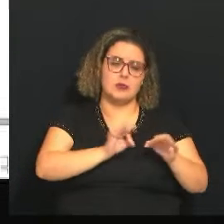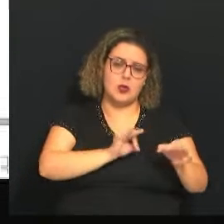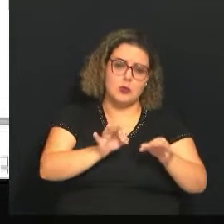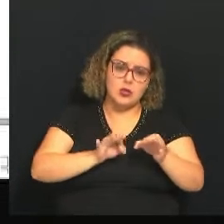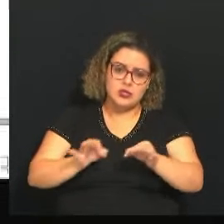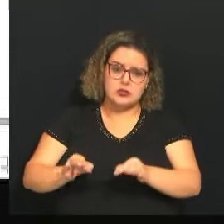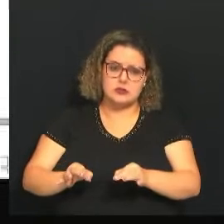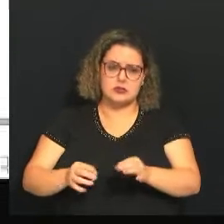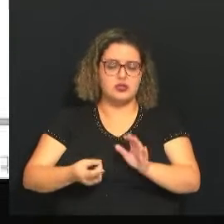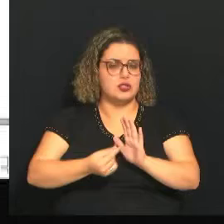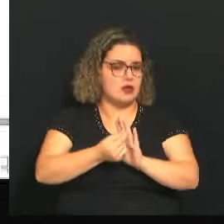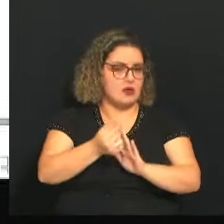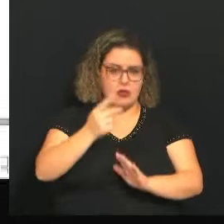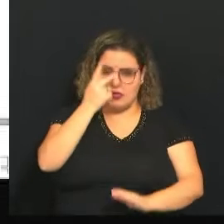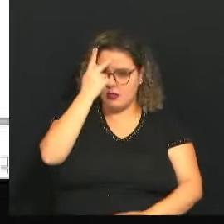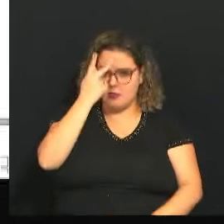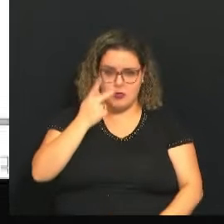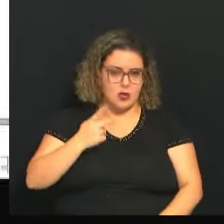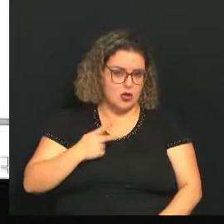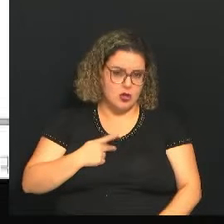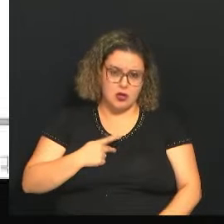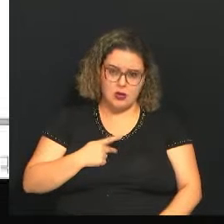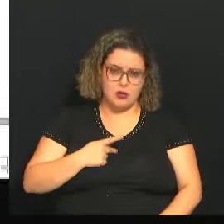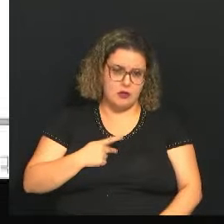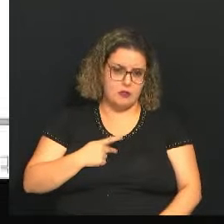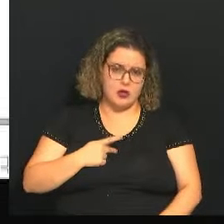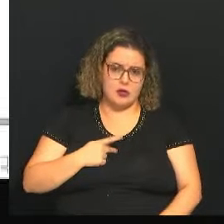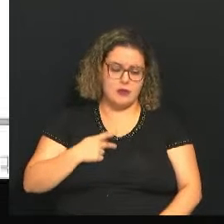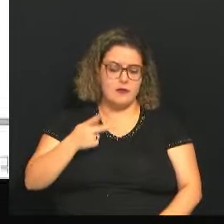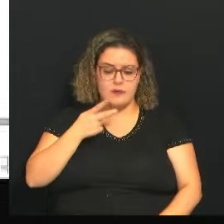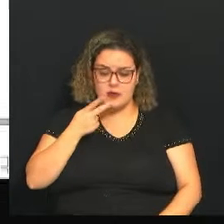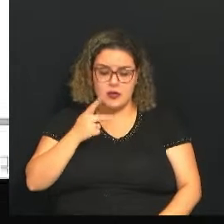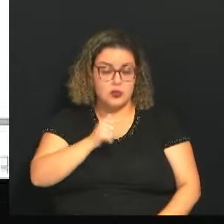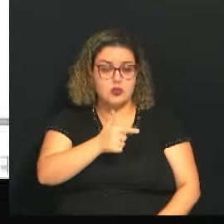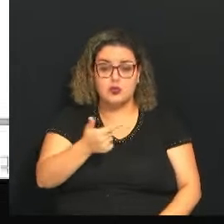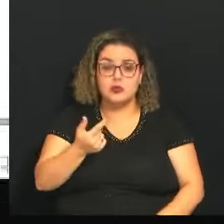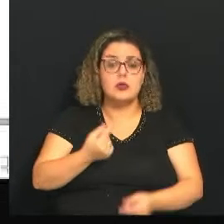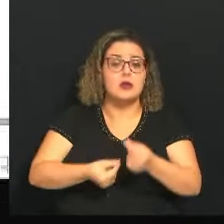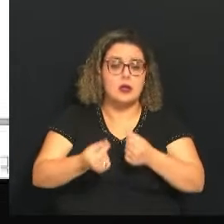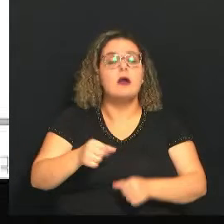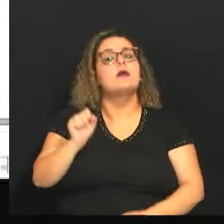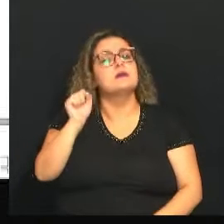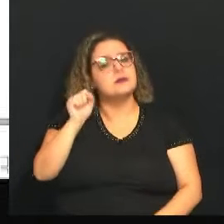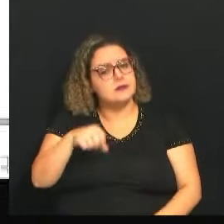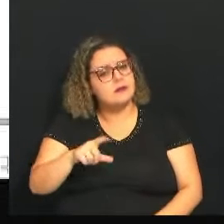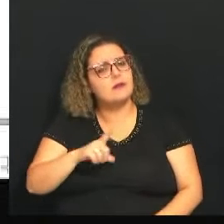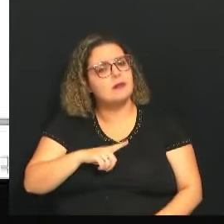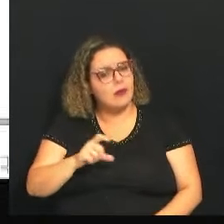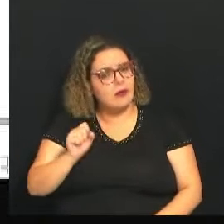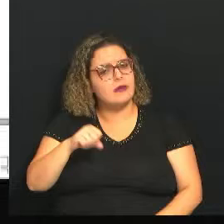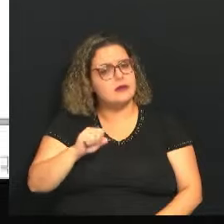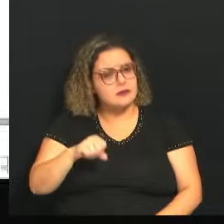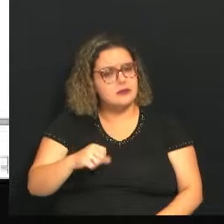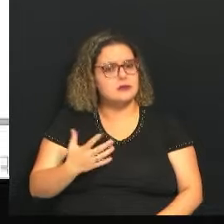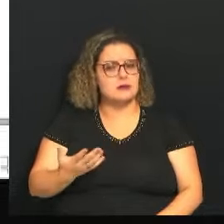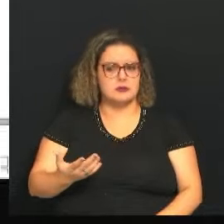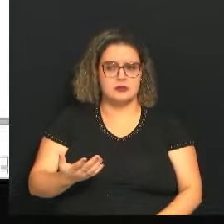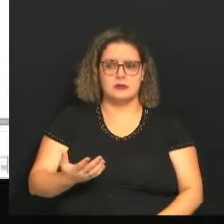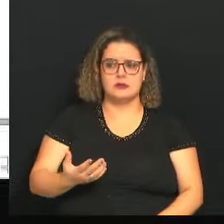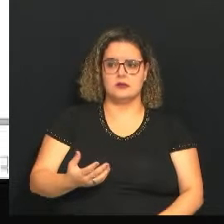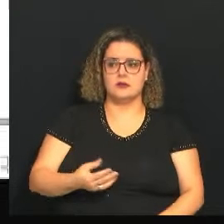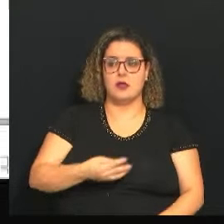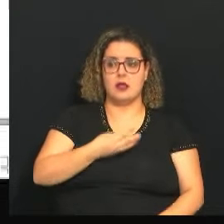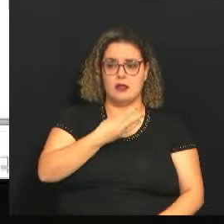própria subestimada. Então, ele vai falar, mas não tem recurso. Tem recurso, porque se 3.300 é o que está